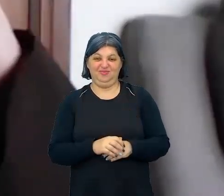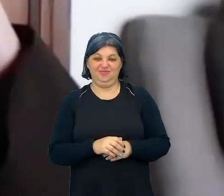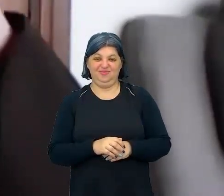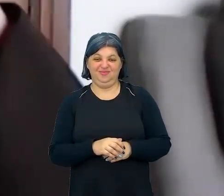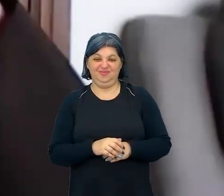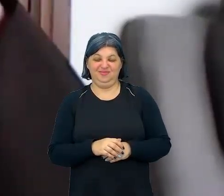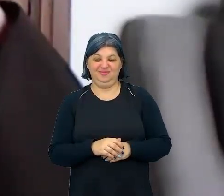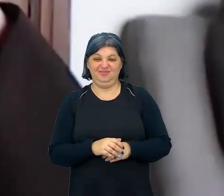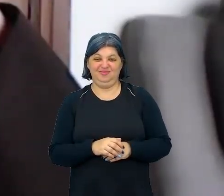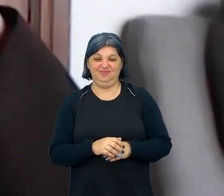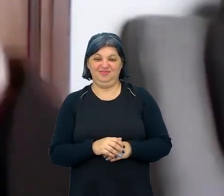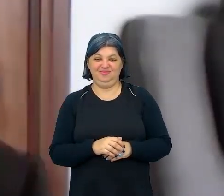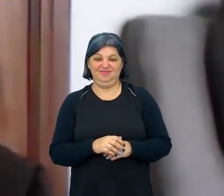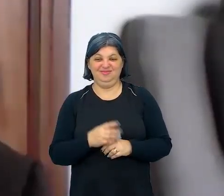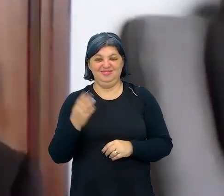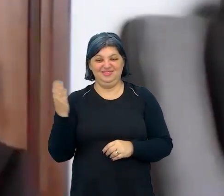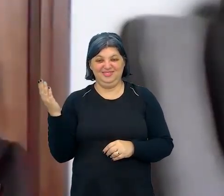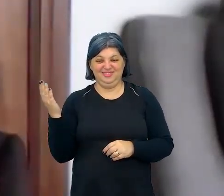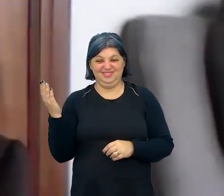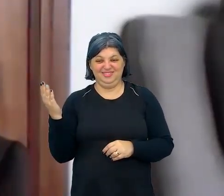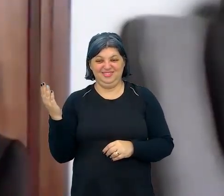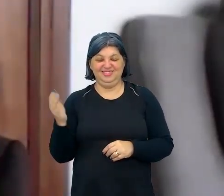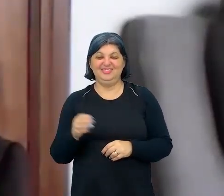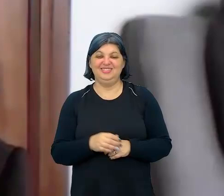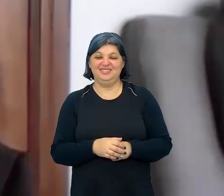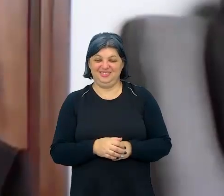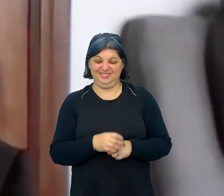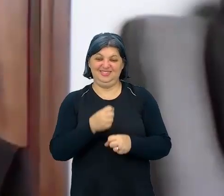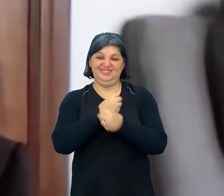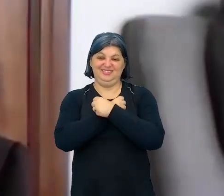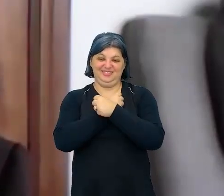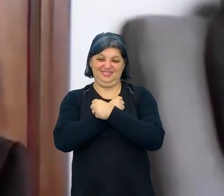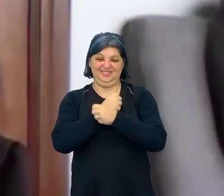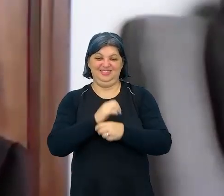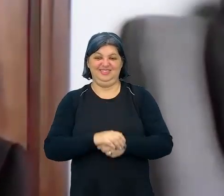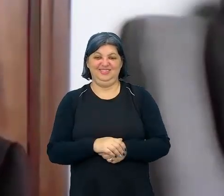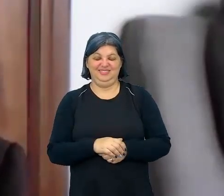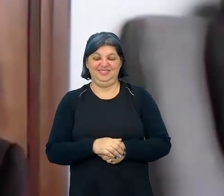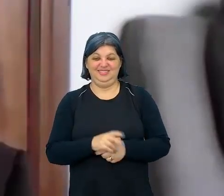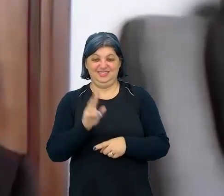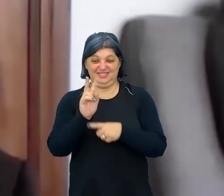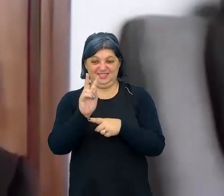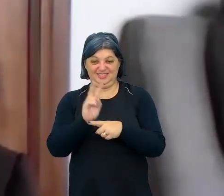meu coração sempre com vocês, né? Sintam-se abraçados, se